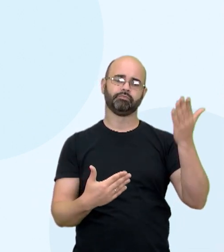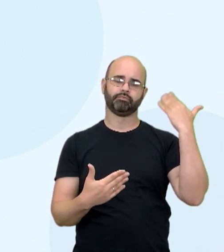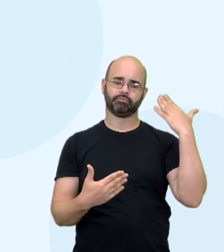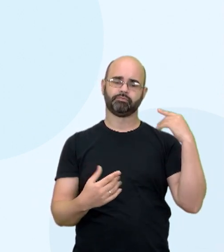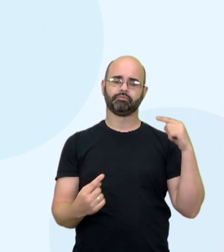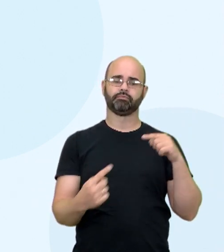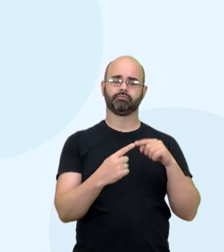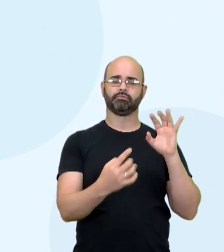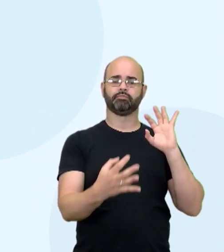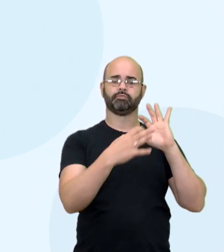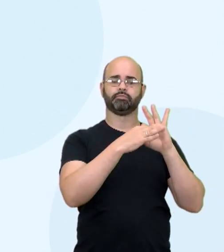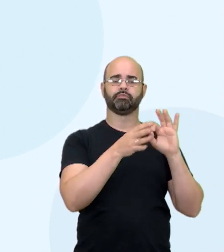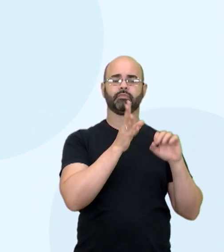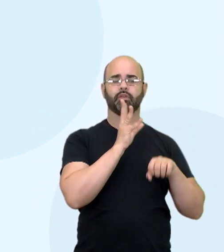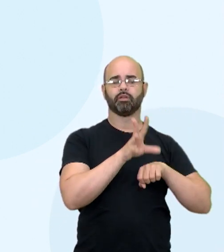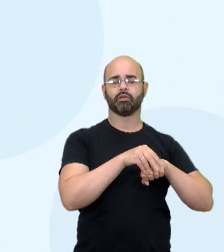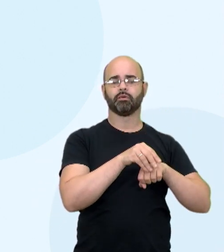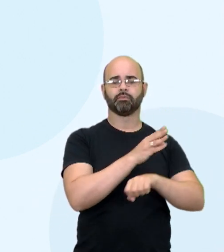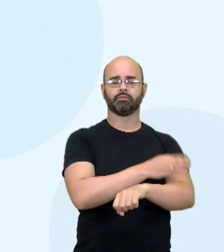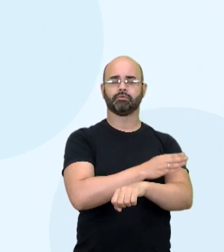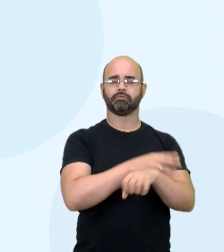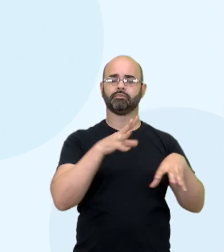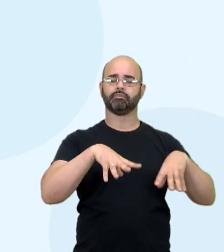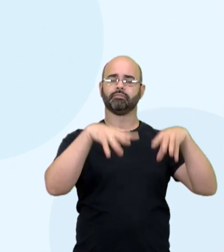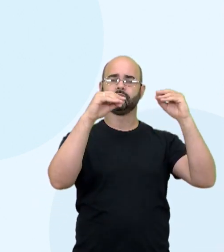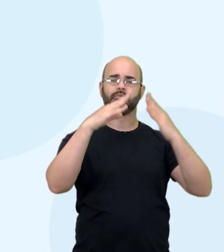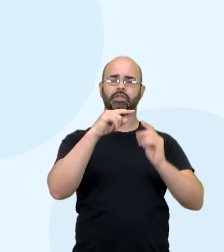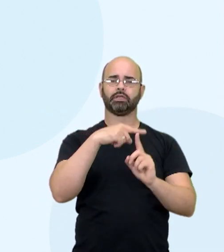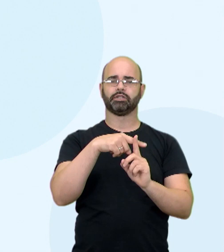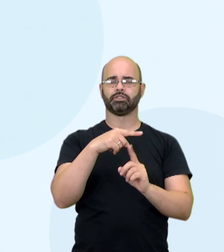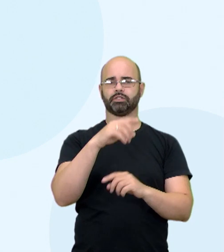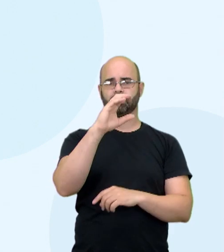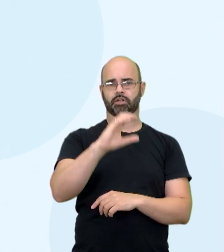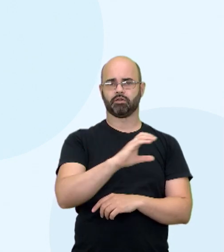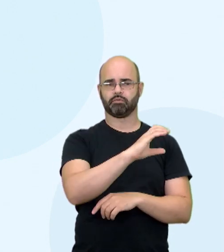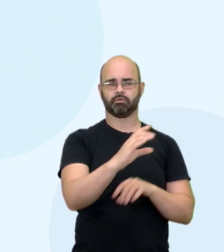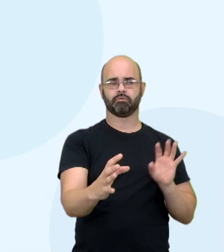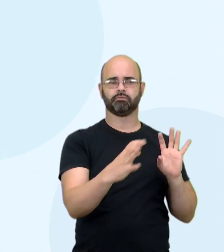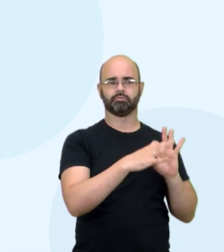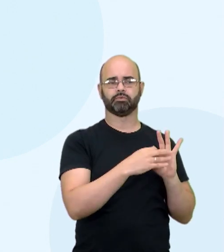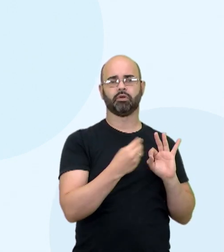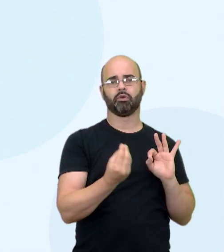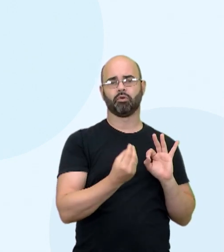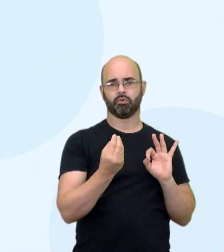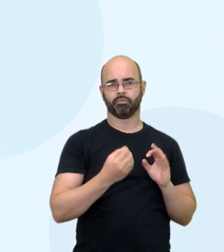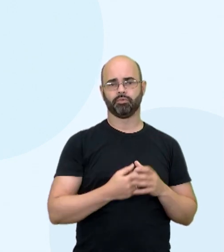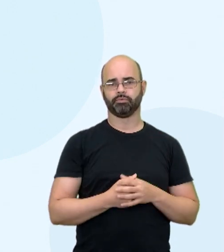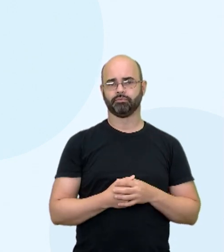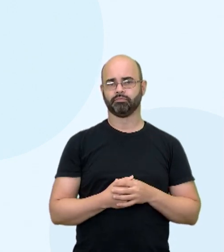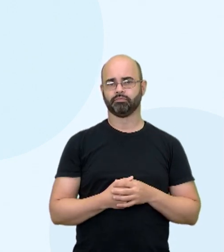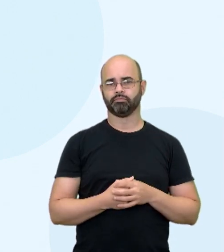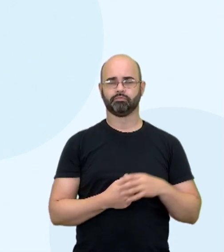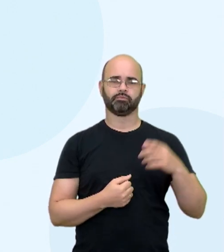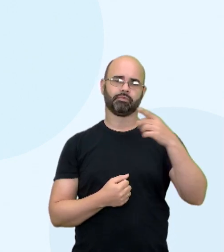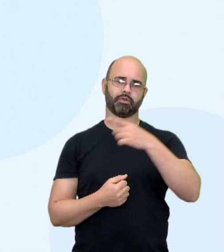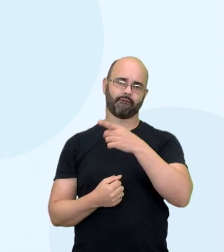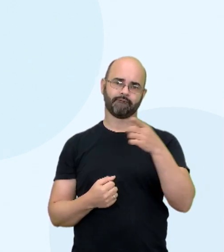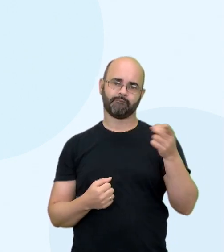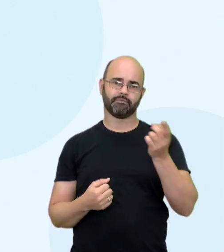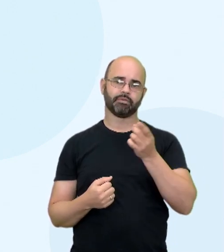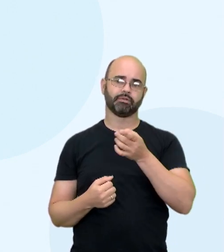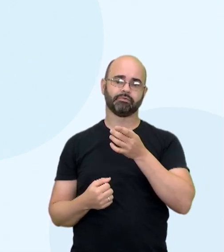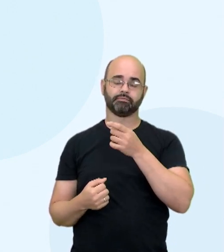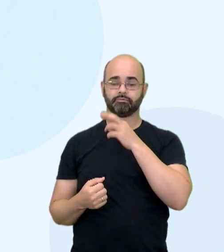com o conhecimento científico na Idade Média. Para buscar a resposta para essa questão, naturalmente vocês